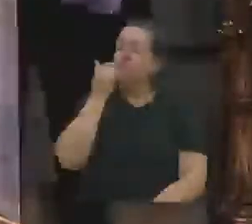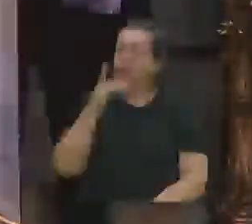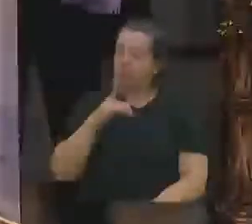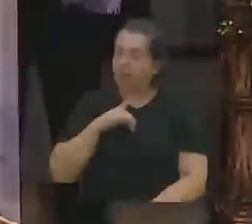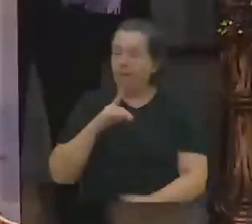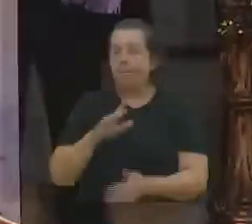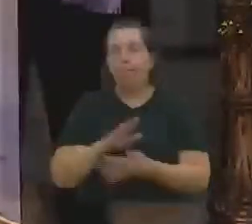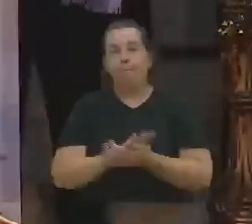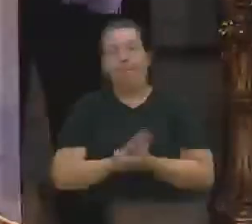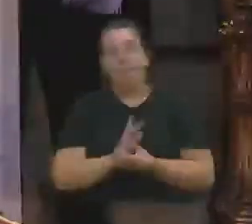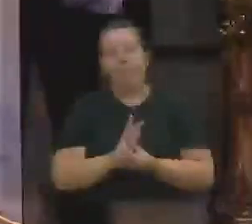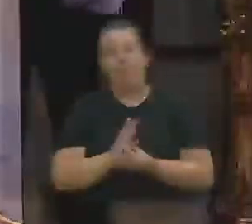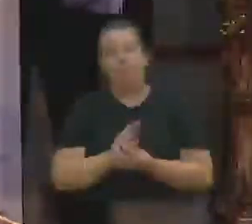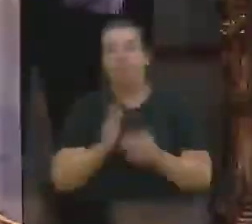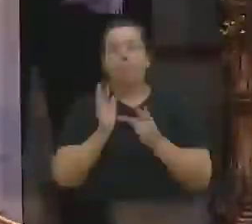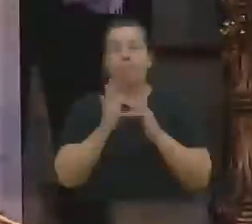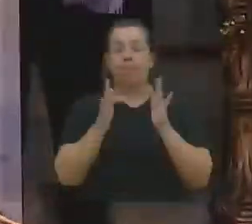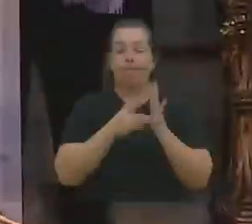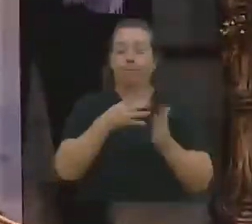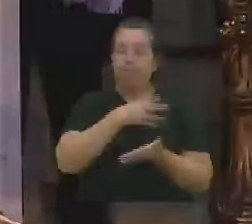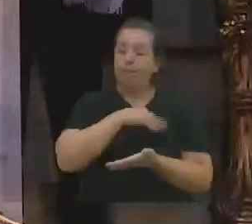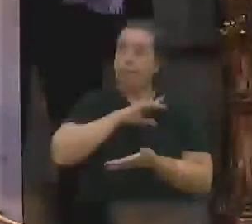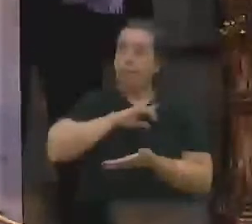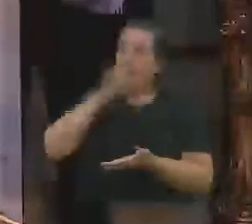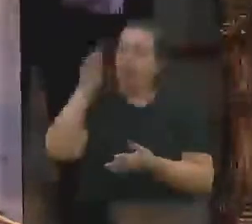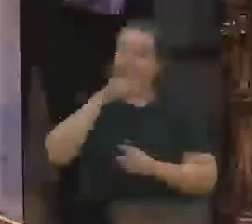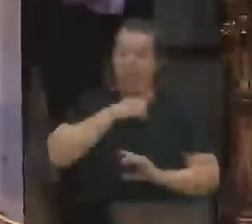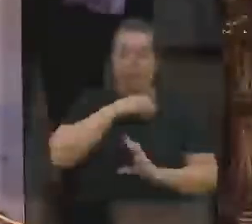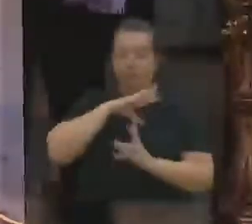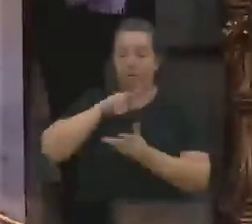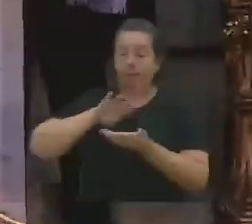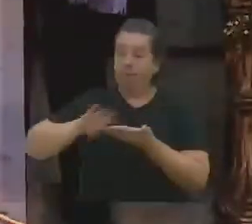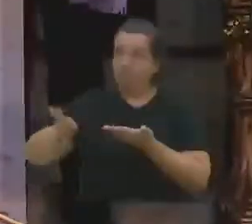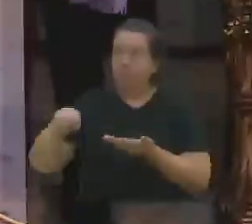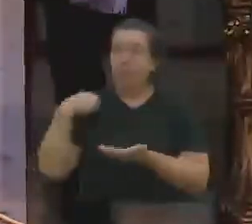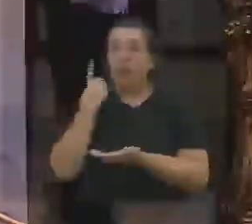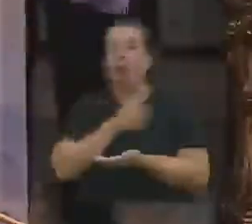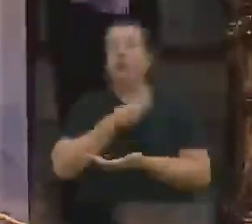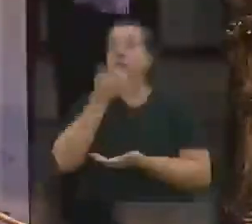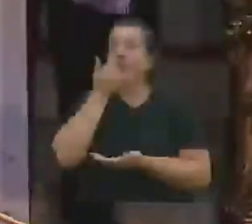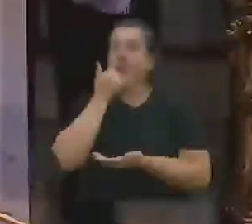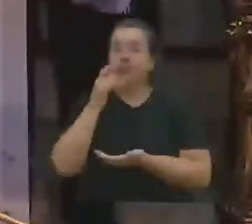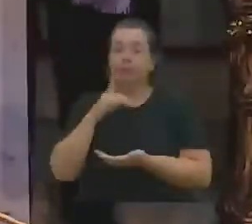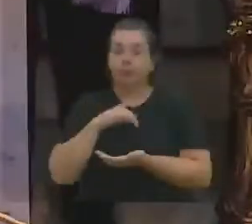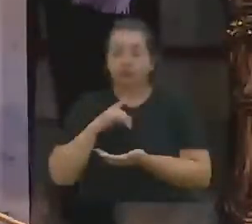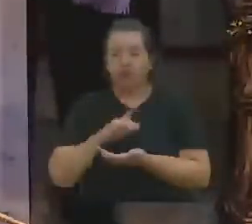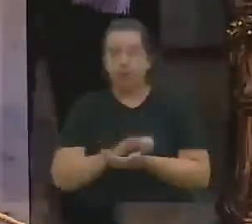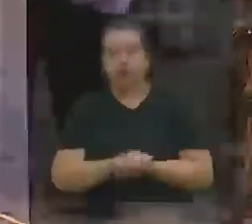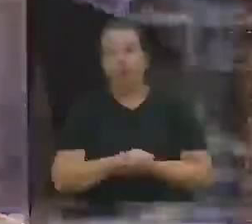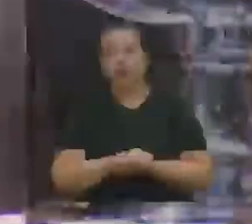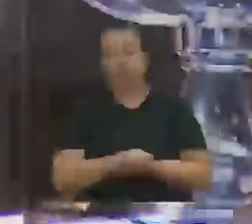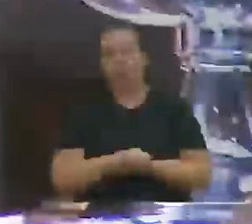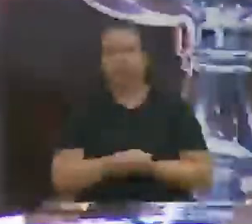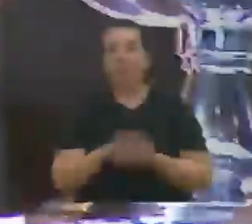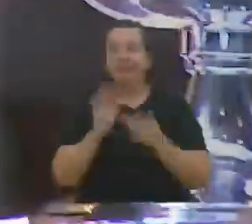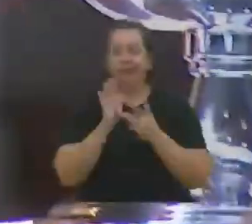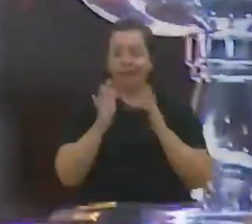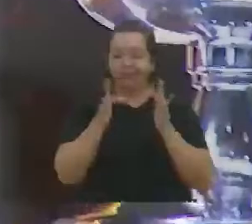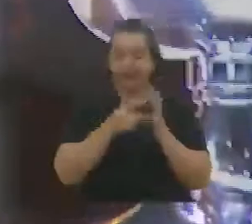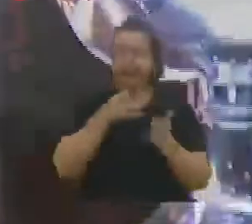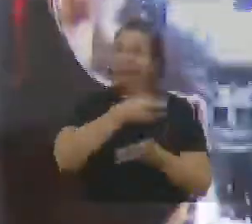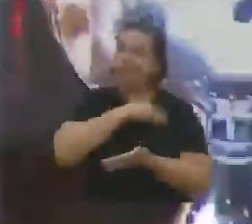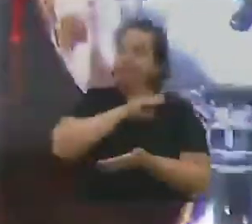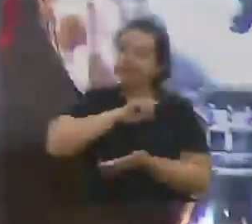mundo, tende piedade de nós. Cordeiro de Deus, que tirais o pecado do mundo,